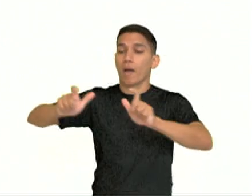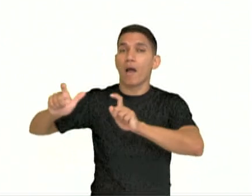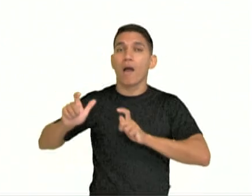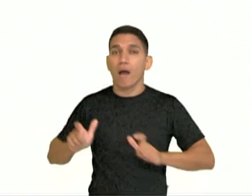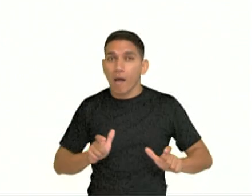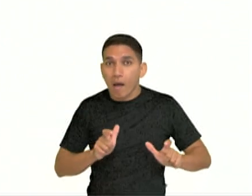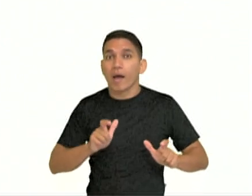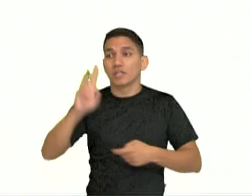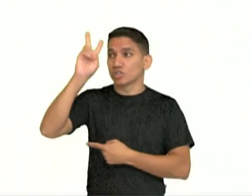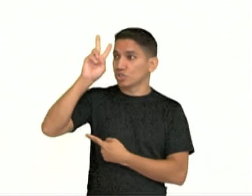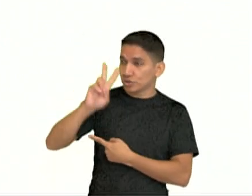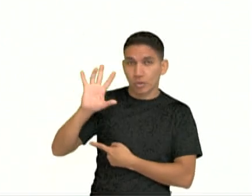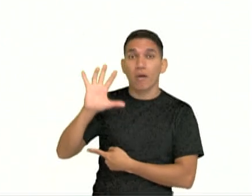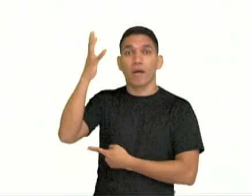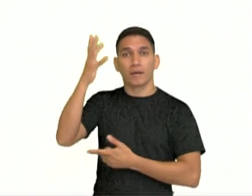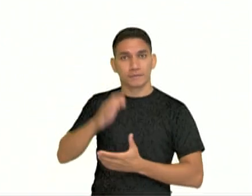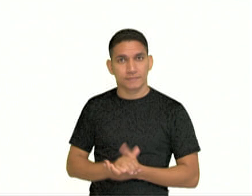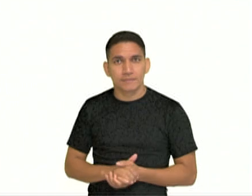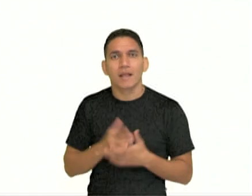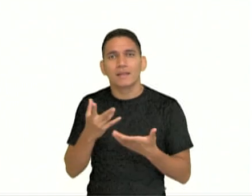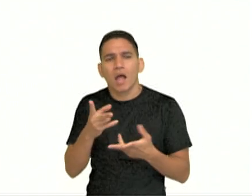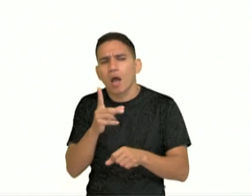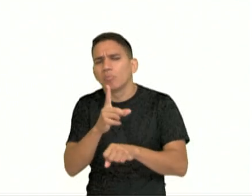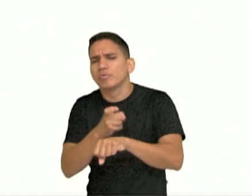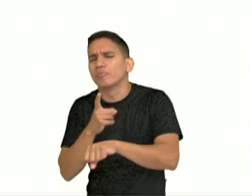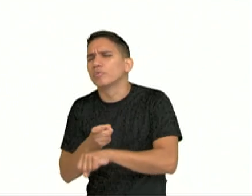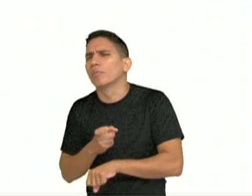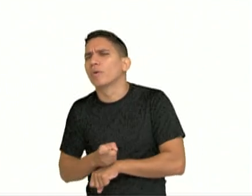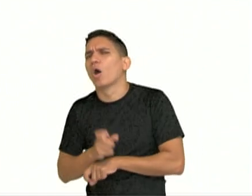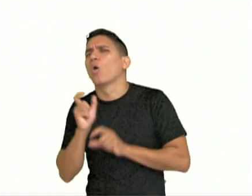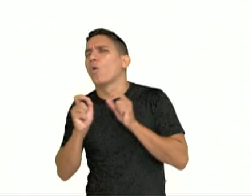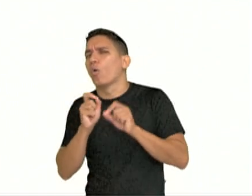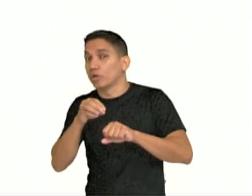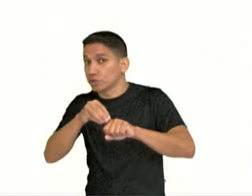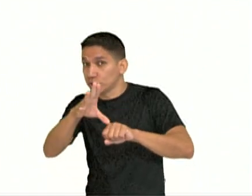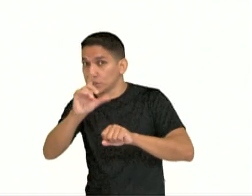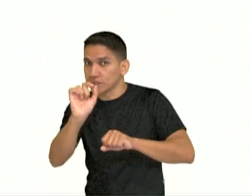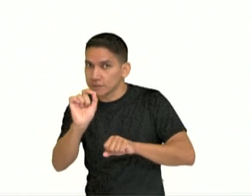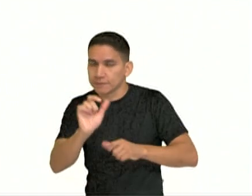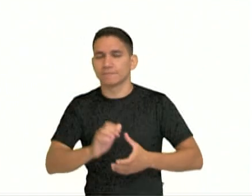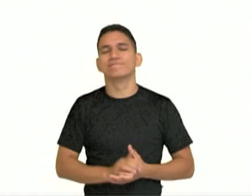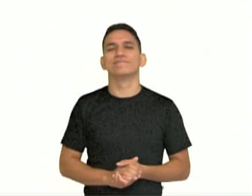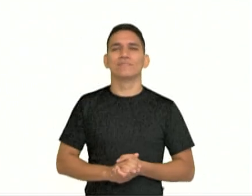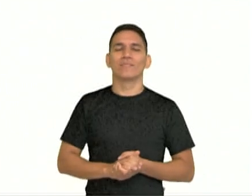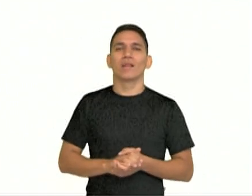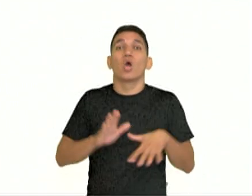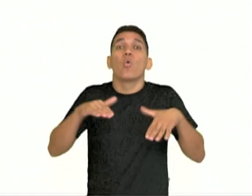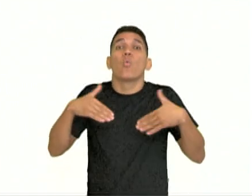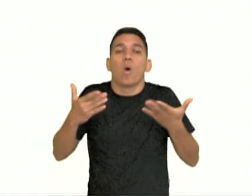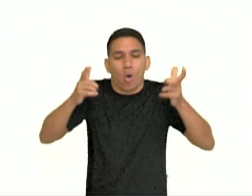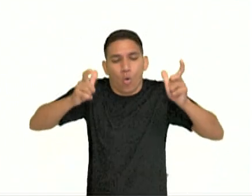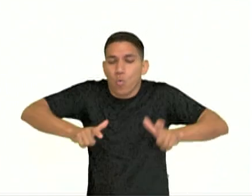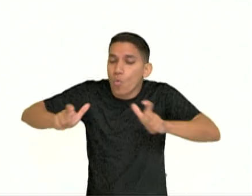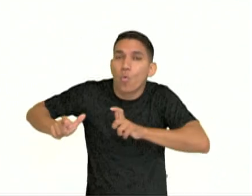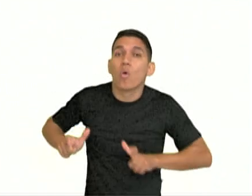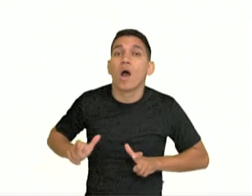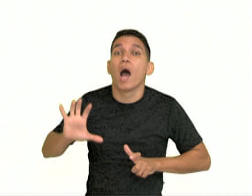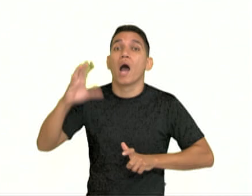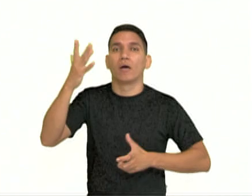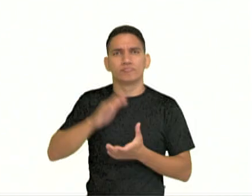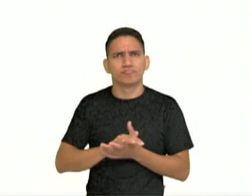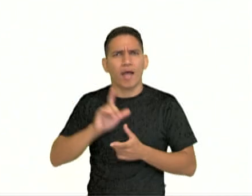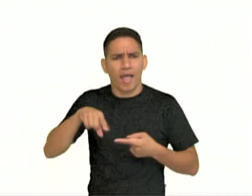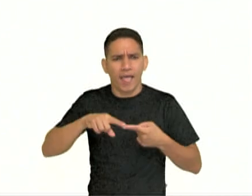história acontece. Então observem sempre essa dica, né? De em qual lugar aquilo se passou. Foi